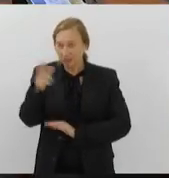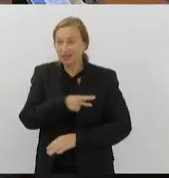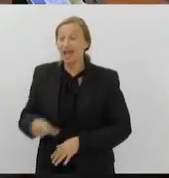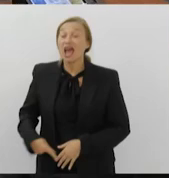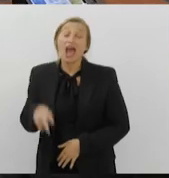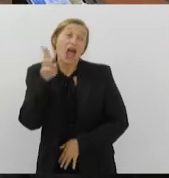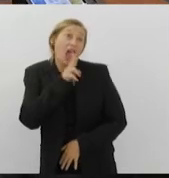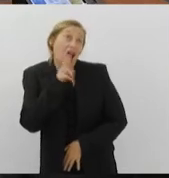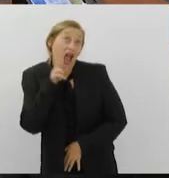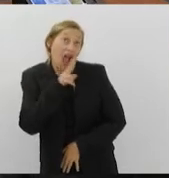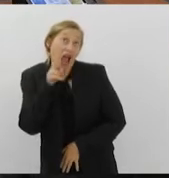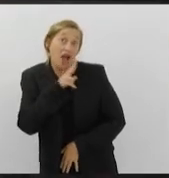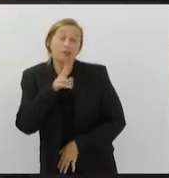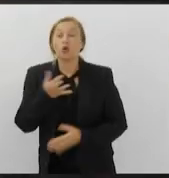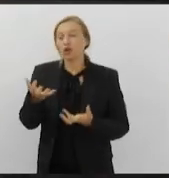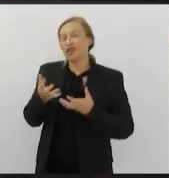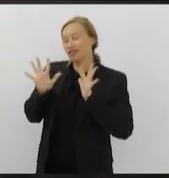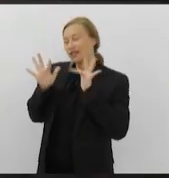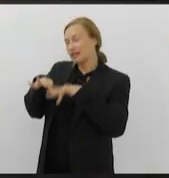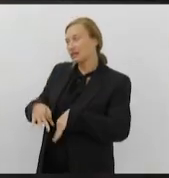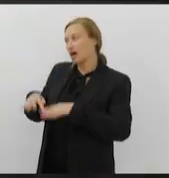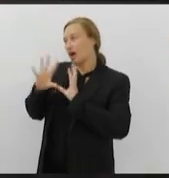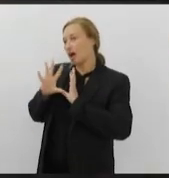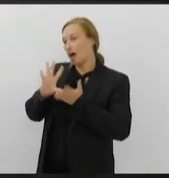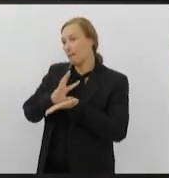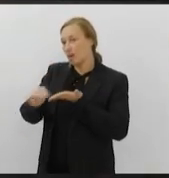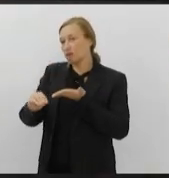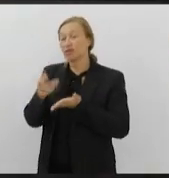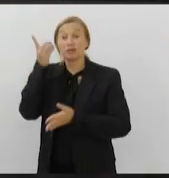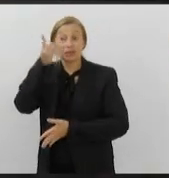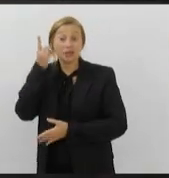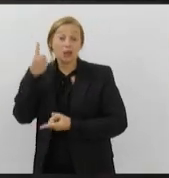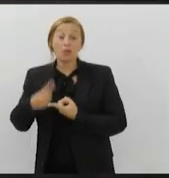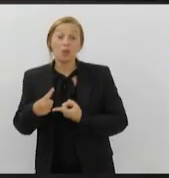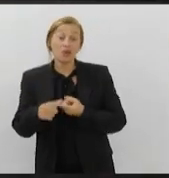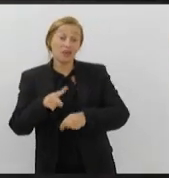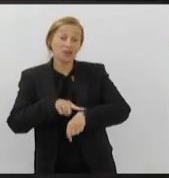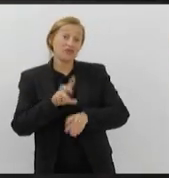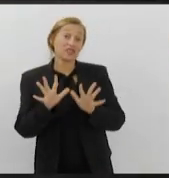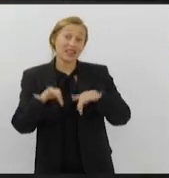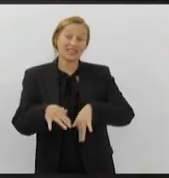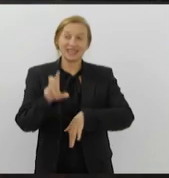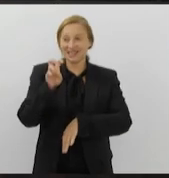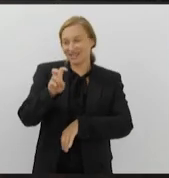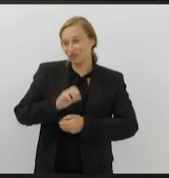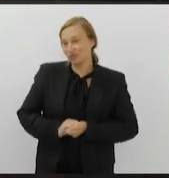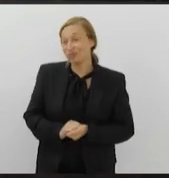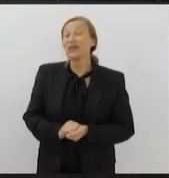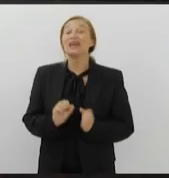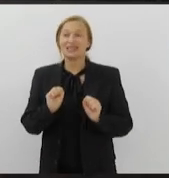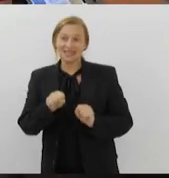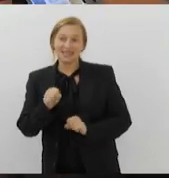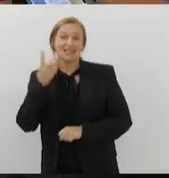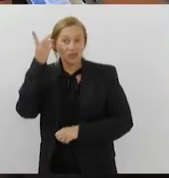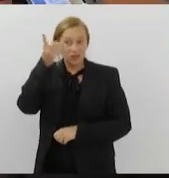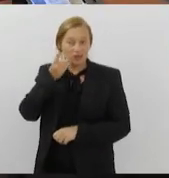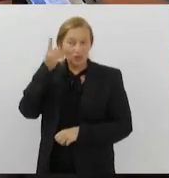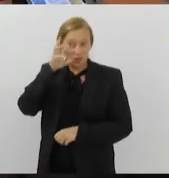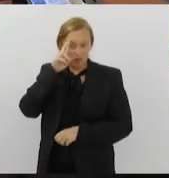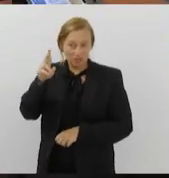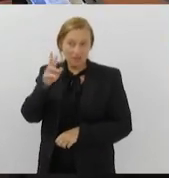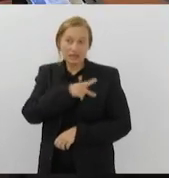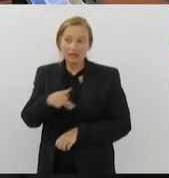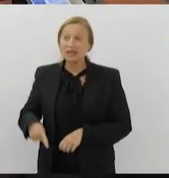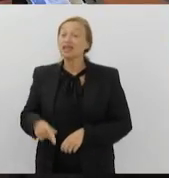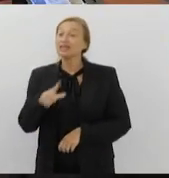Eu pediria só rapidamente para a gente concluir a pauta, sim, deputada, porque encerra às 5. Pois não, senhora presidente. É só porque tem